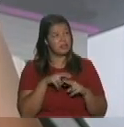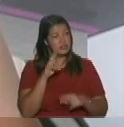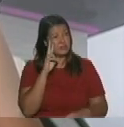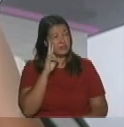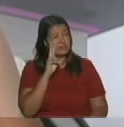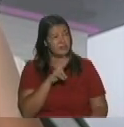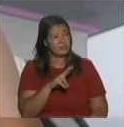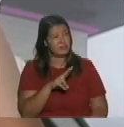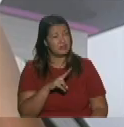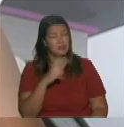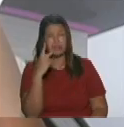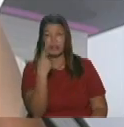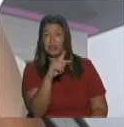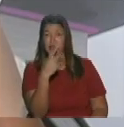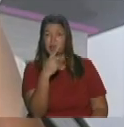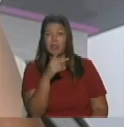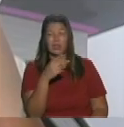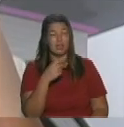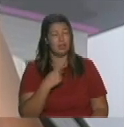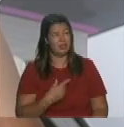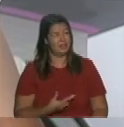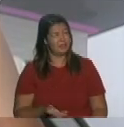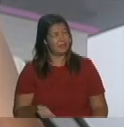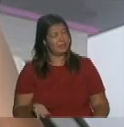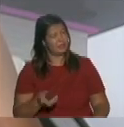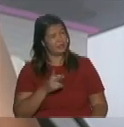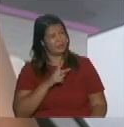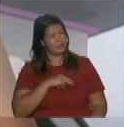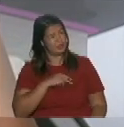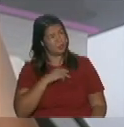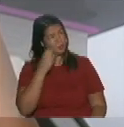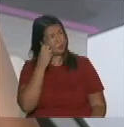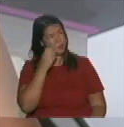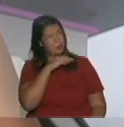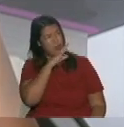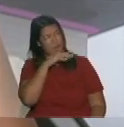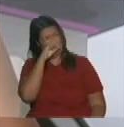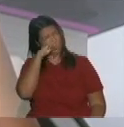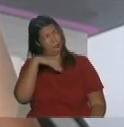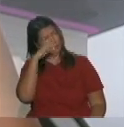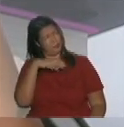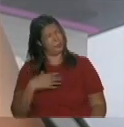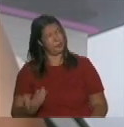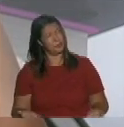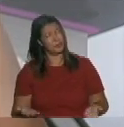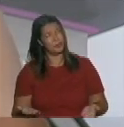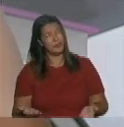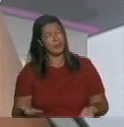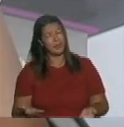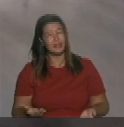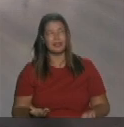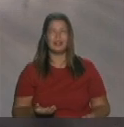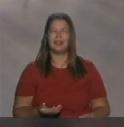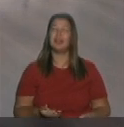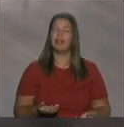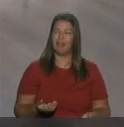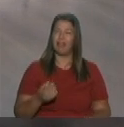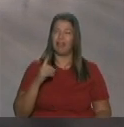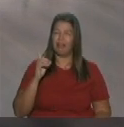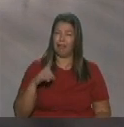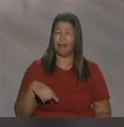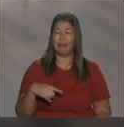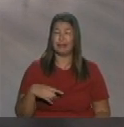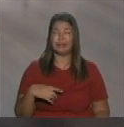quando você para prestar atenção no discurso da Peppa, você fala, nossa, mas que porquinha abusada, sabe? As